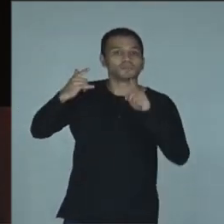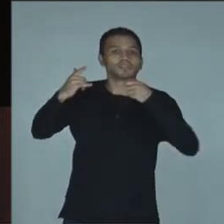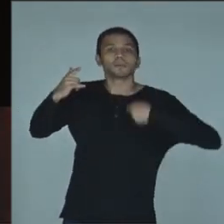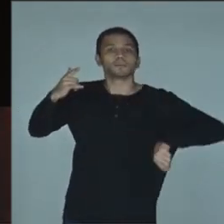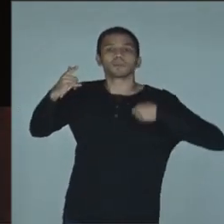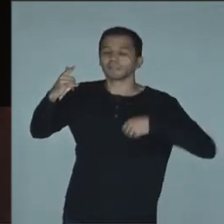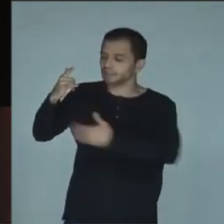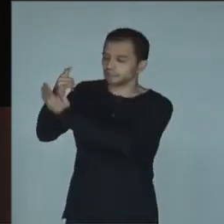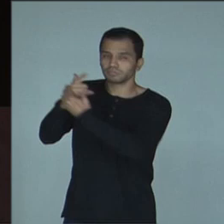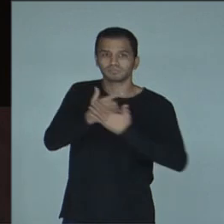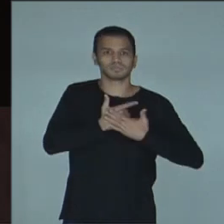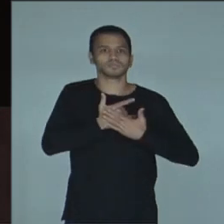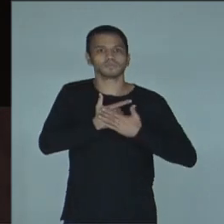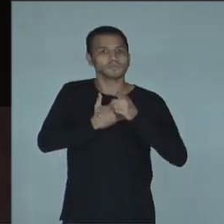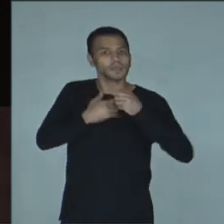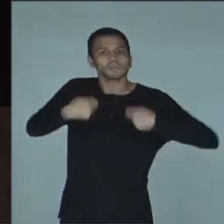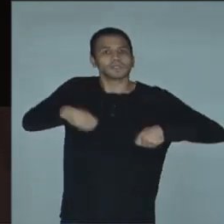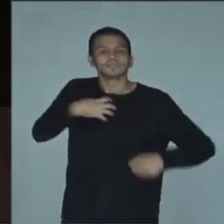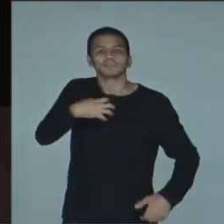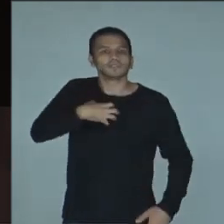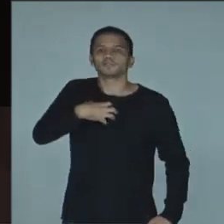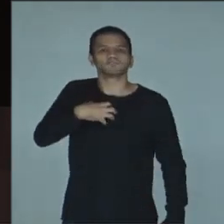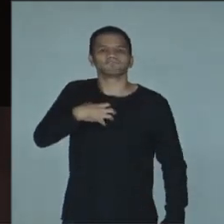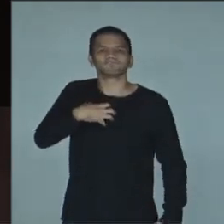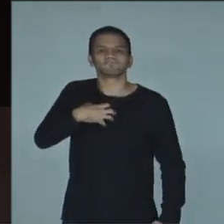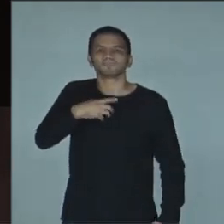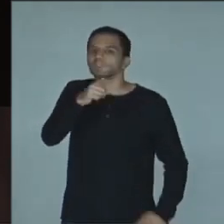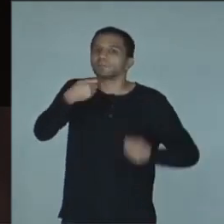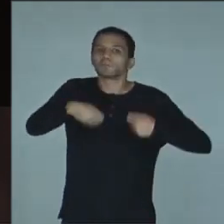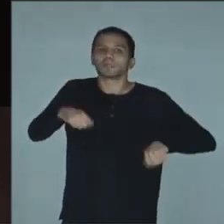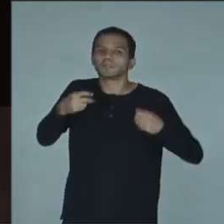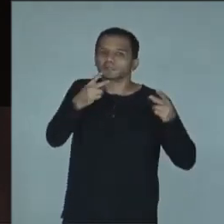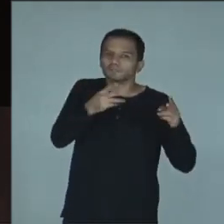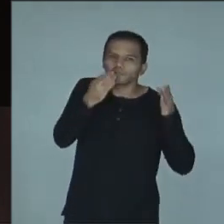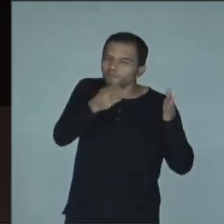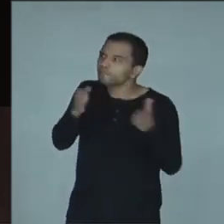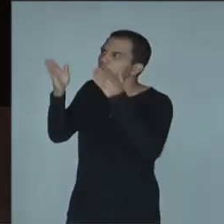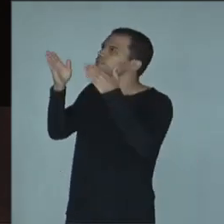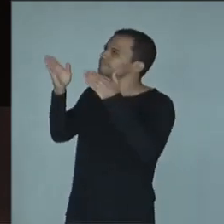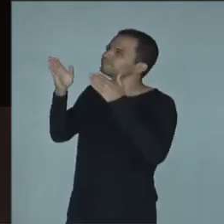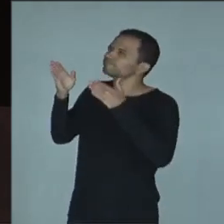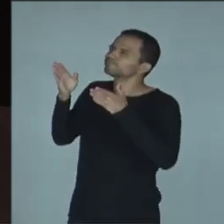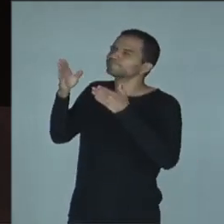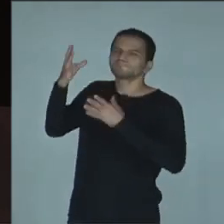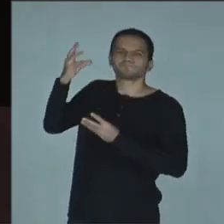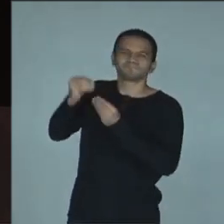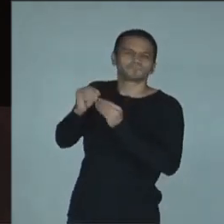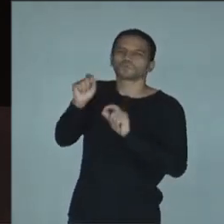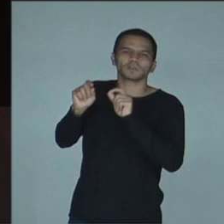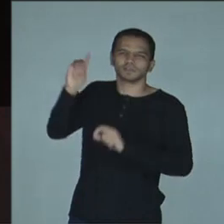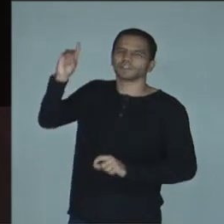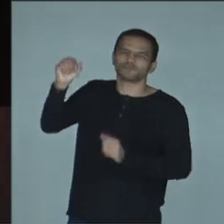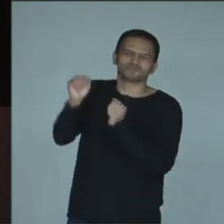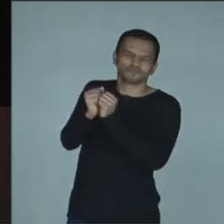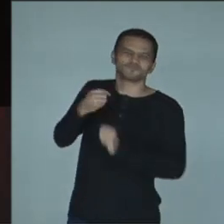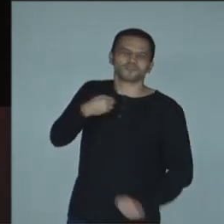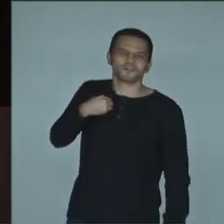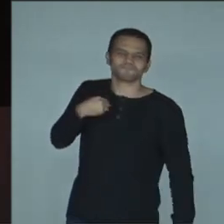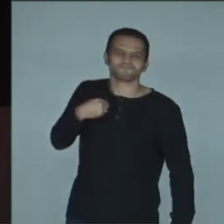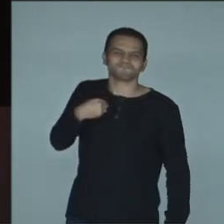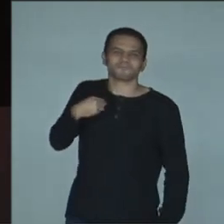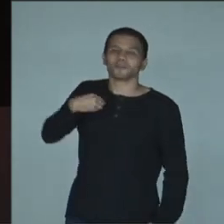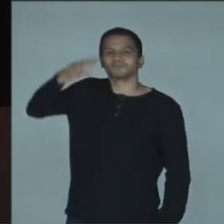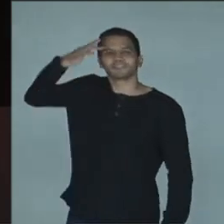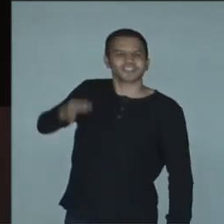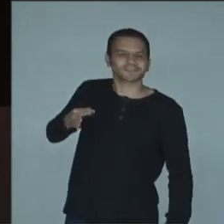eu tô falando de olhar para Deus e falando e tá comigo o mesmo que eu decidi por